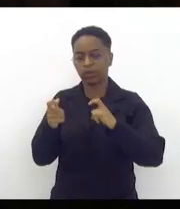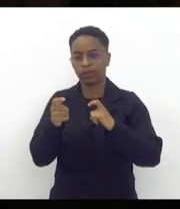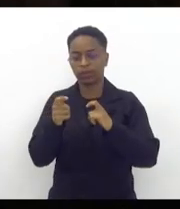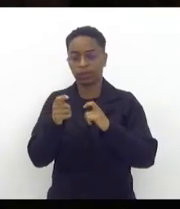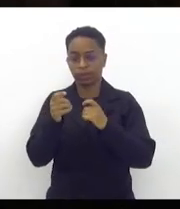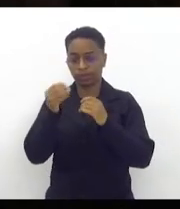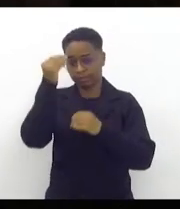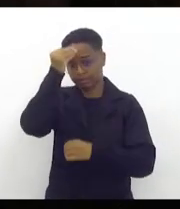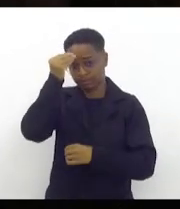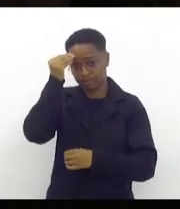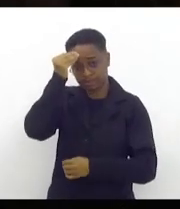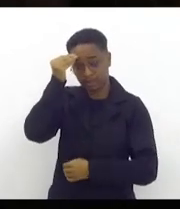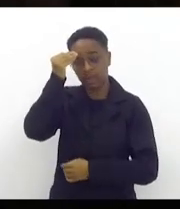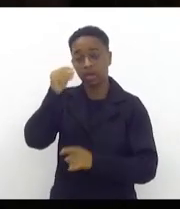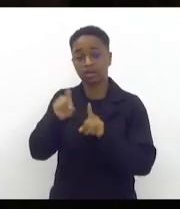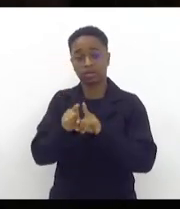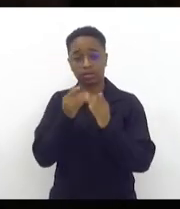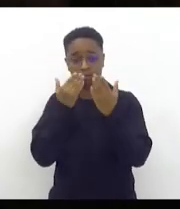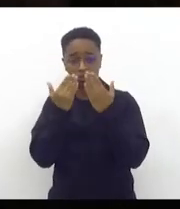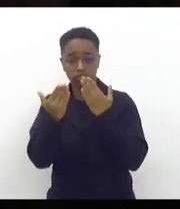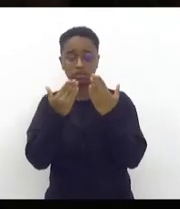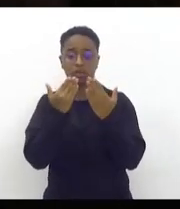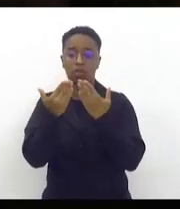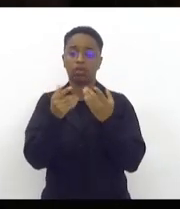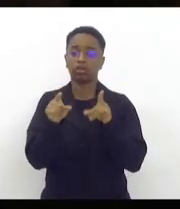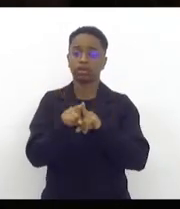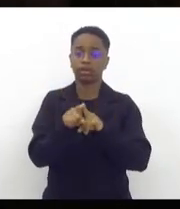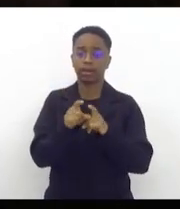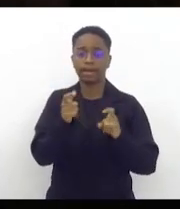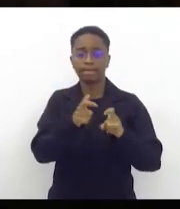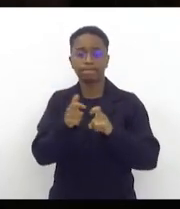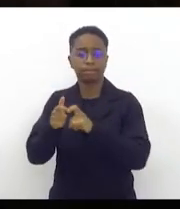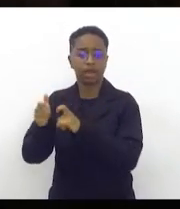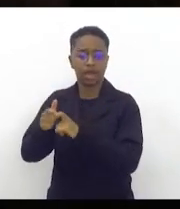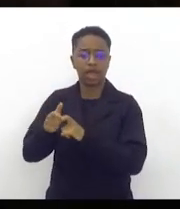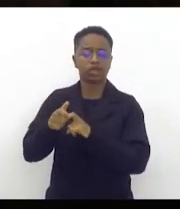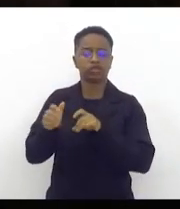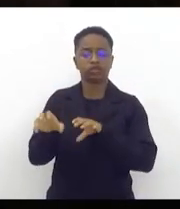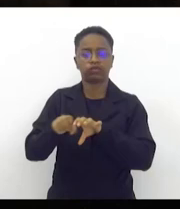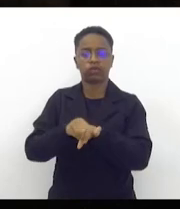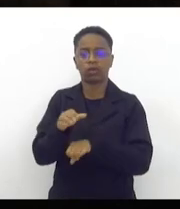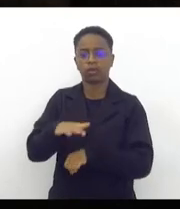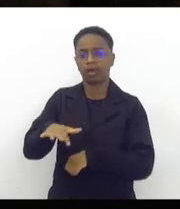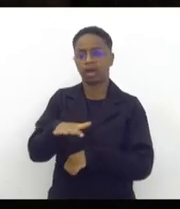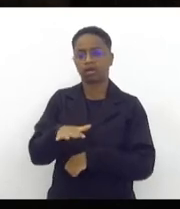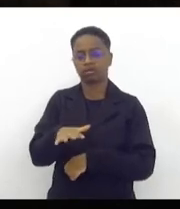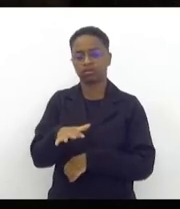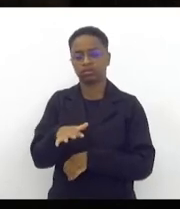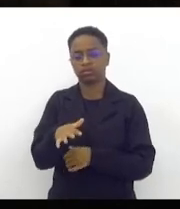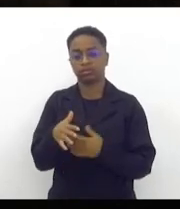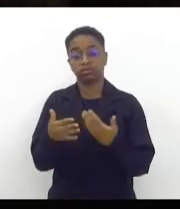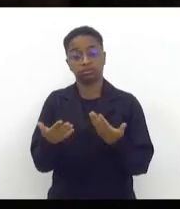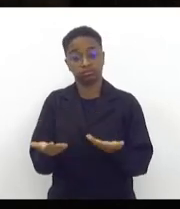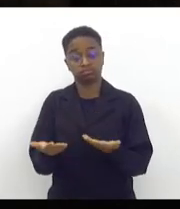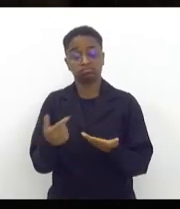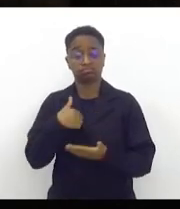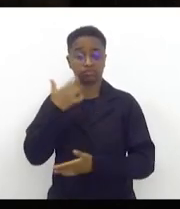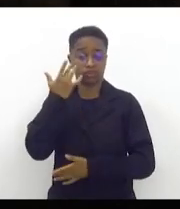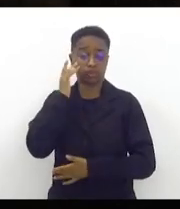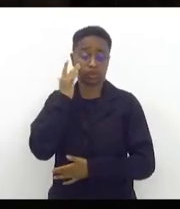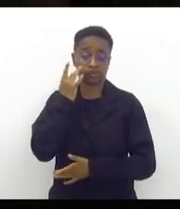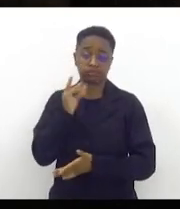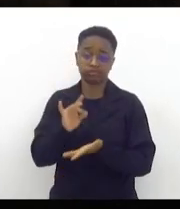psiquiatra, enfim, com psicólogos, com os médicos especializados para isso, eu acho que é algo